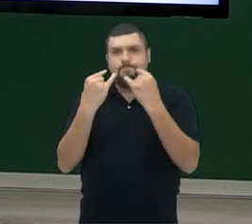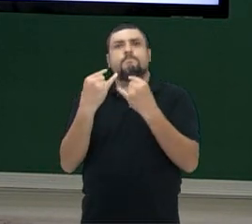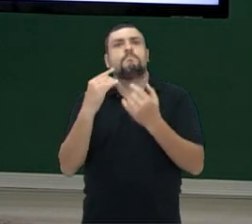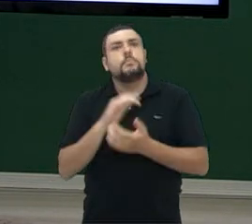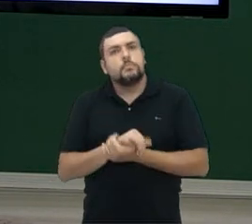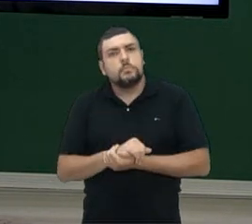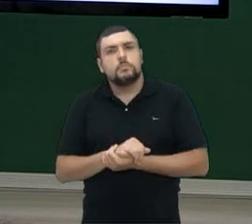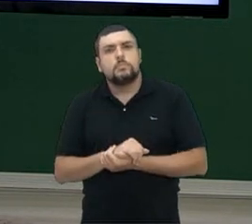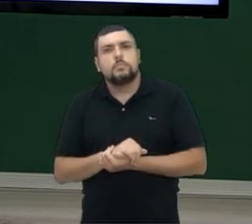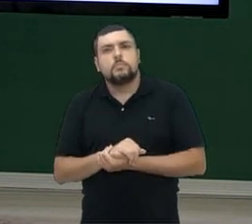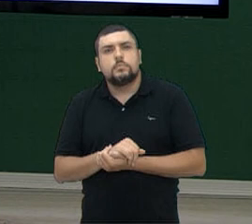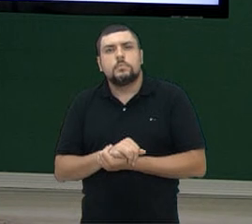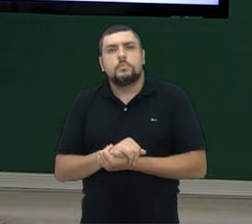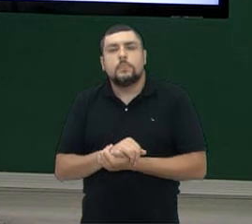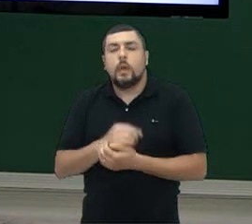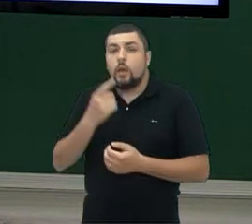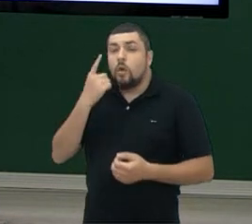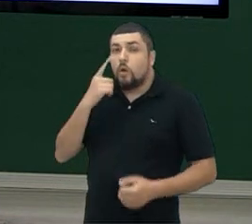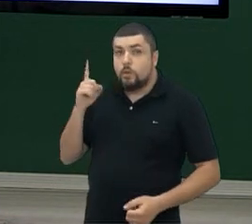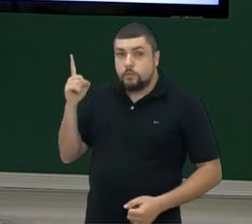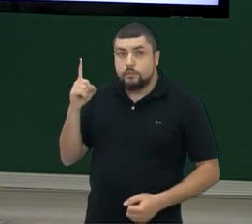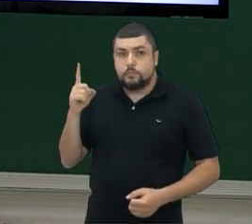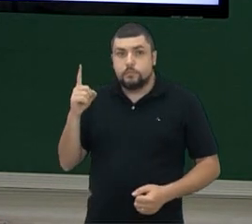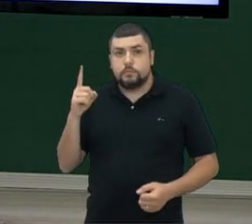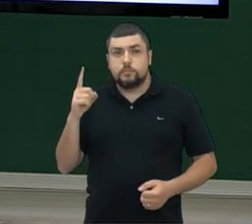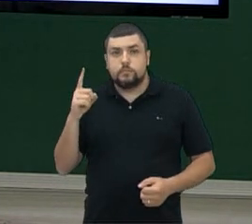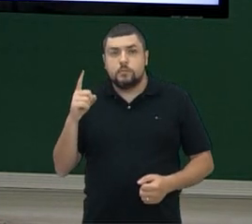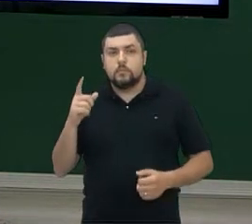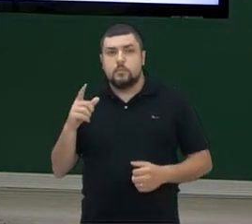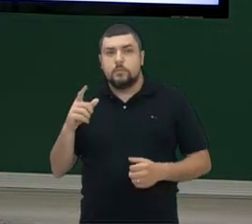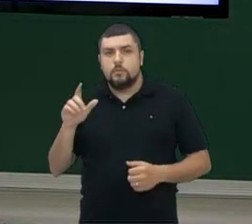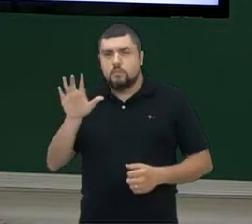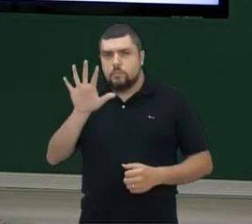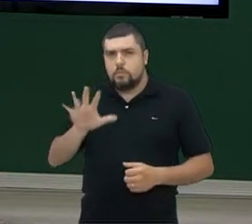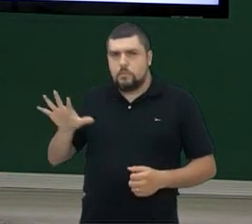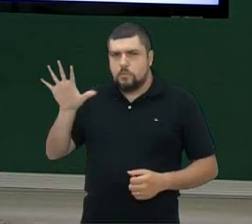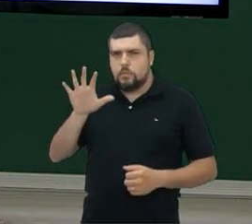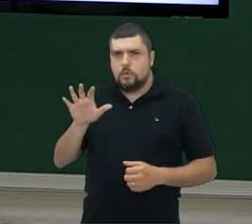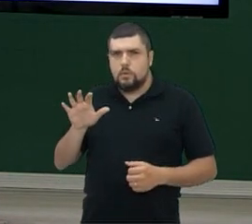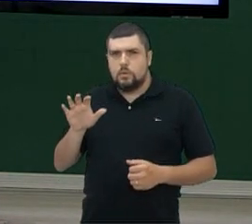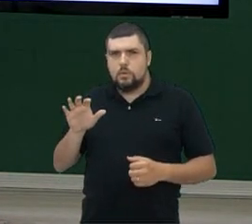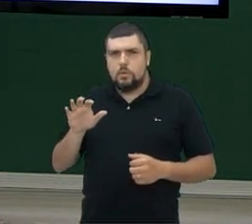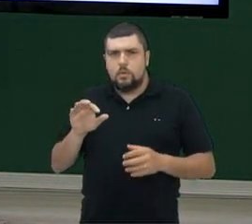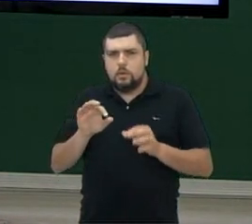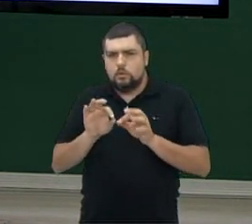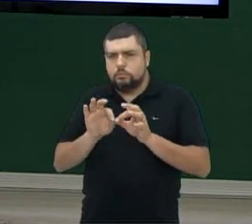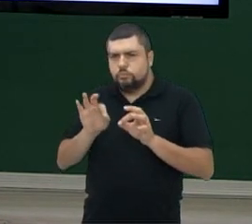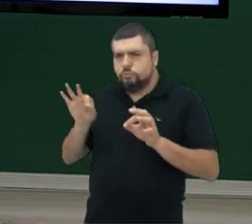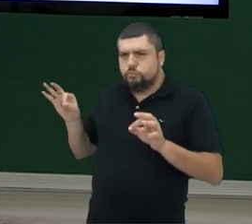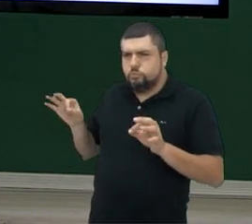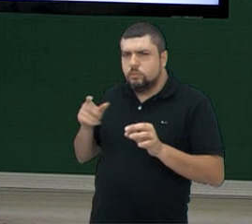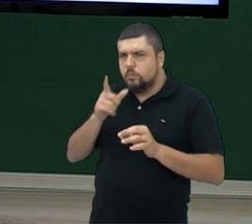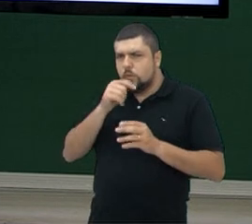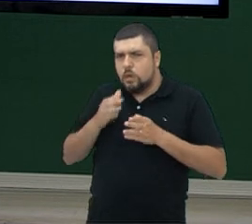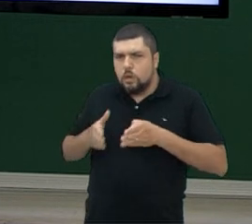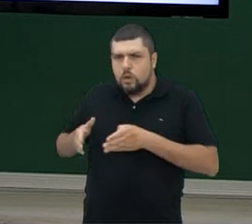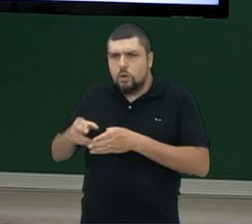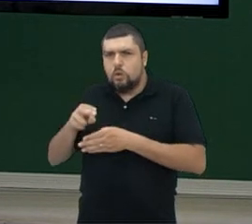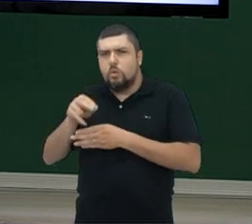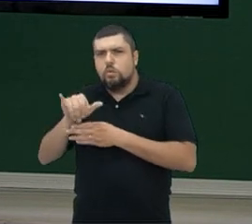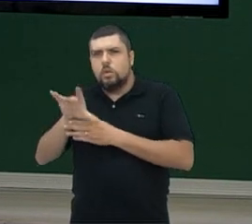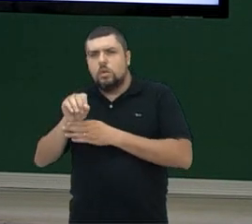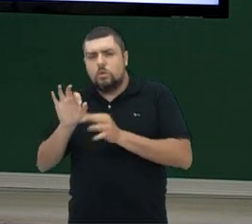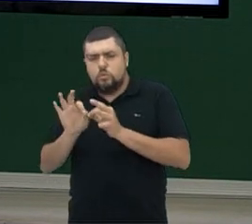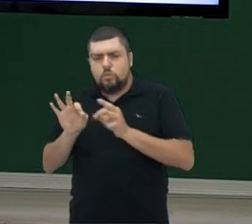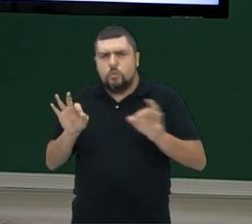que legal. O Rio Nilo está 500, 700, 600, 700 metros aqui dessa região. Aqui nós temos um complexo aqui